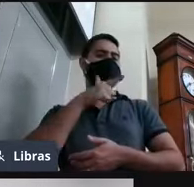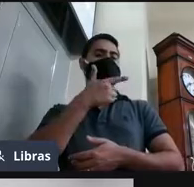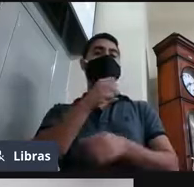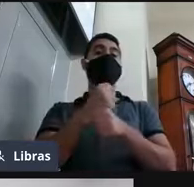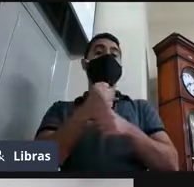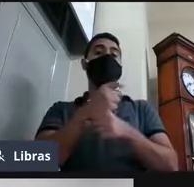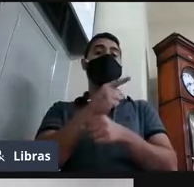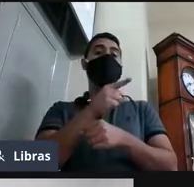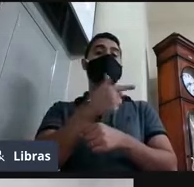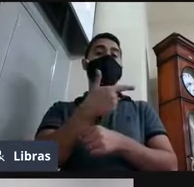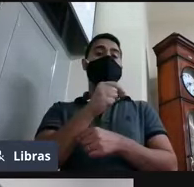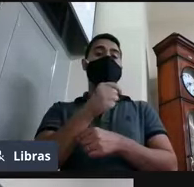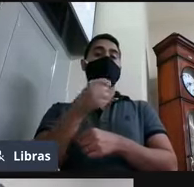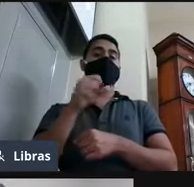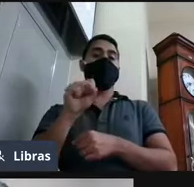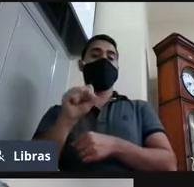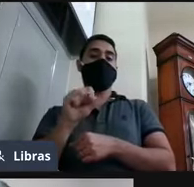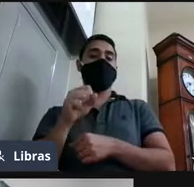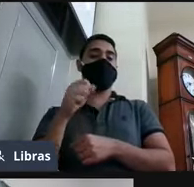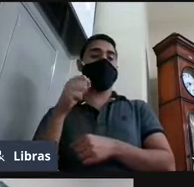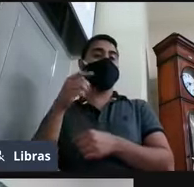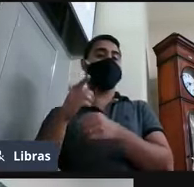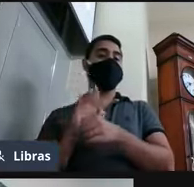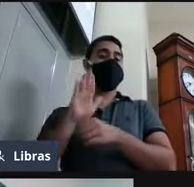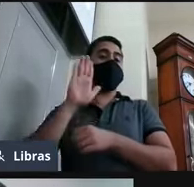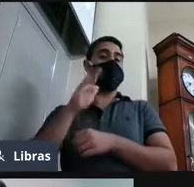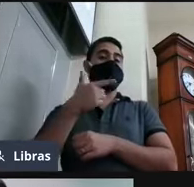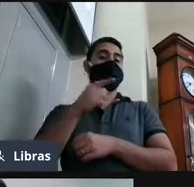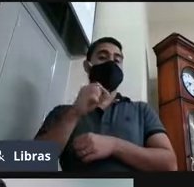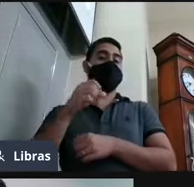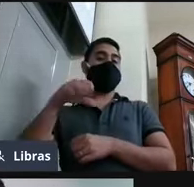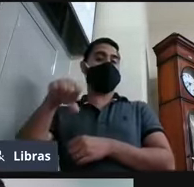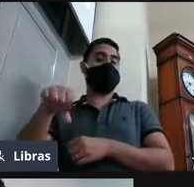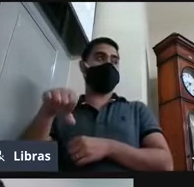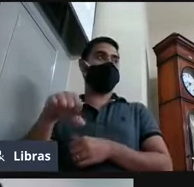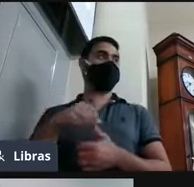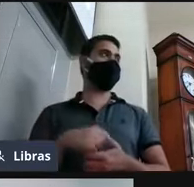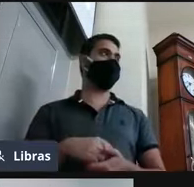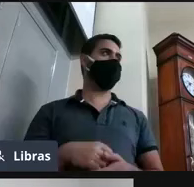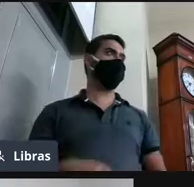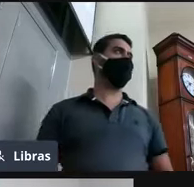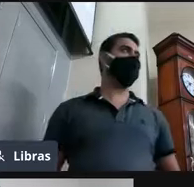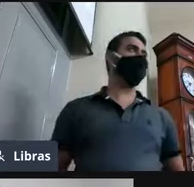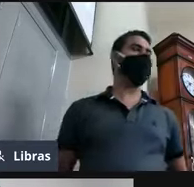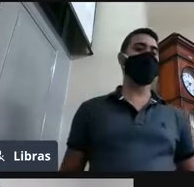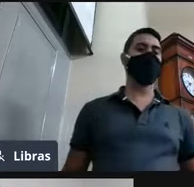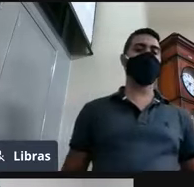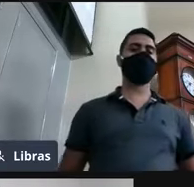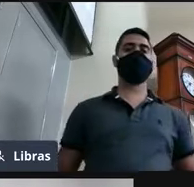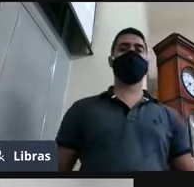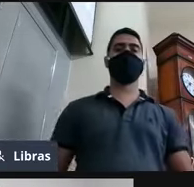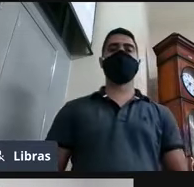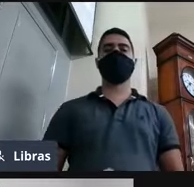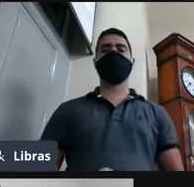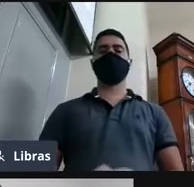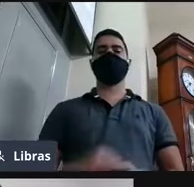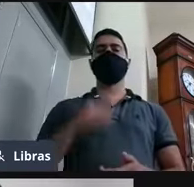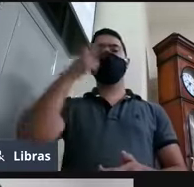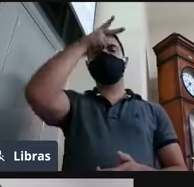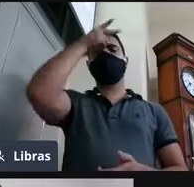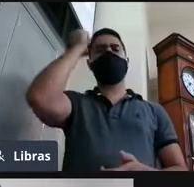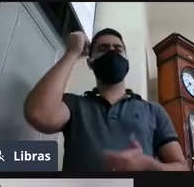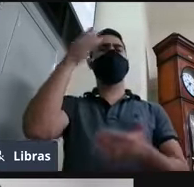2008. Aí tomei posse em 2009. Aí prefeito na época que